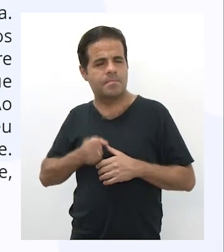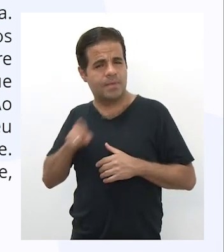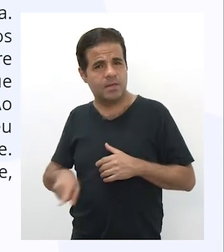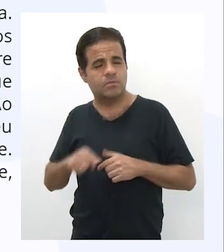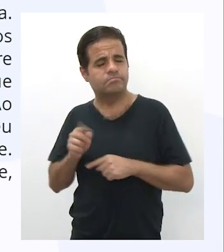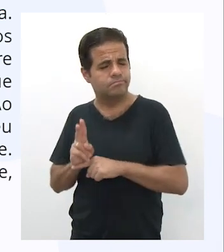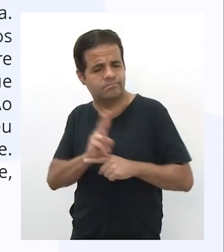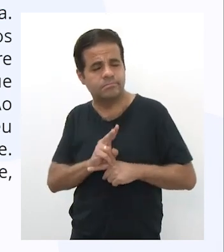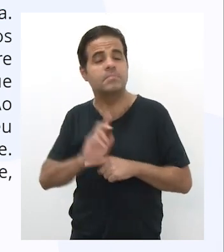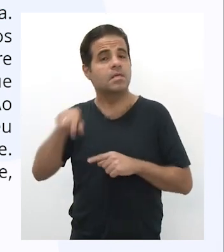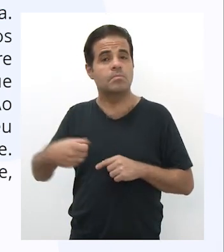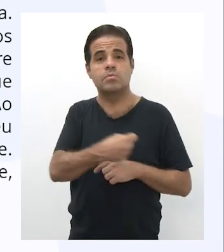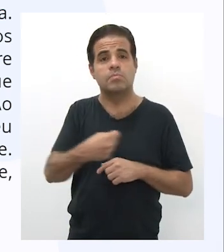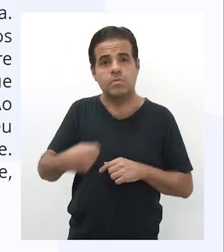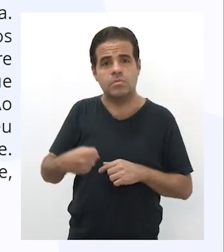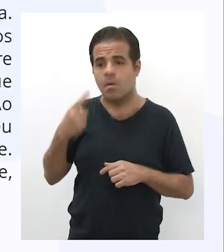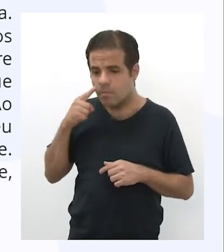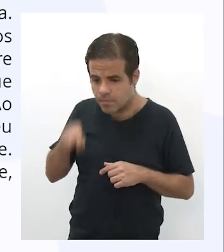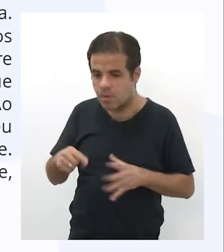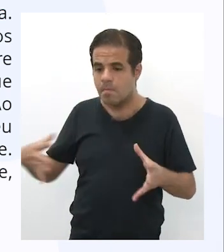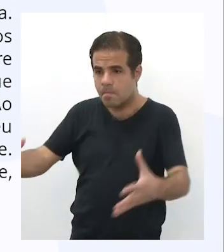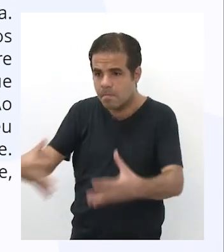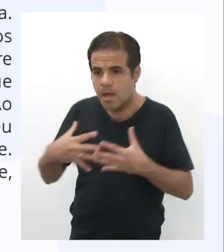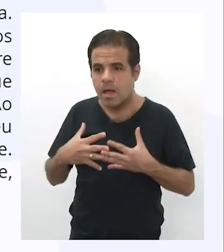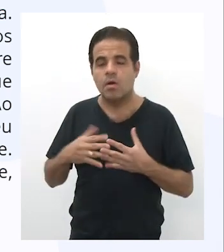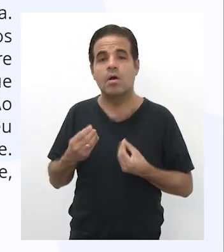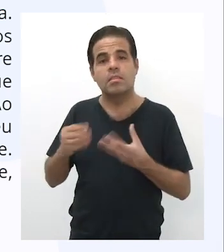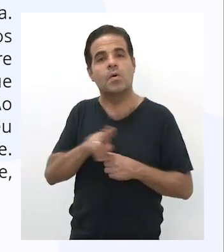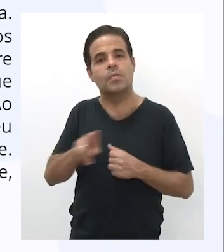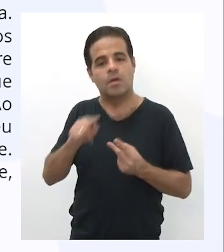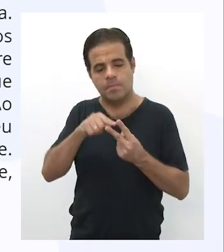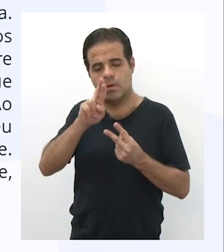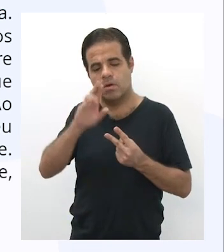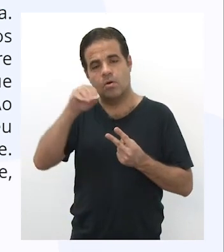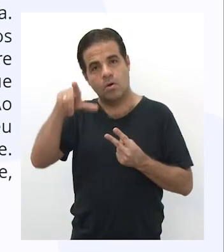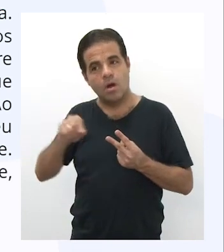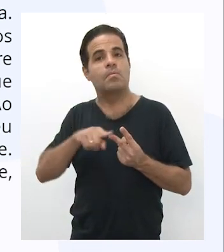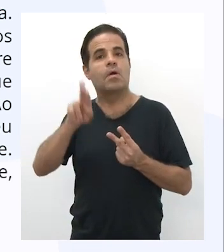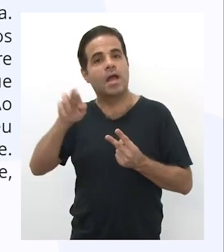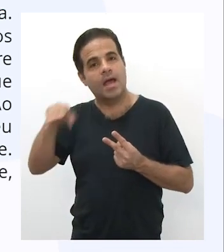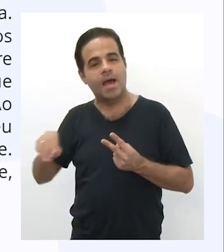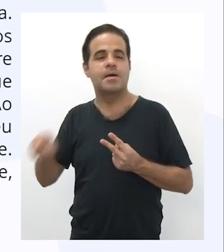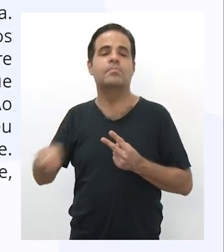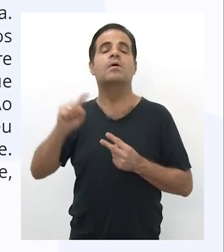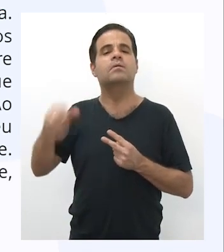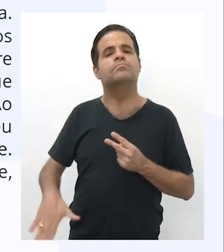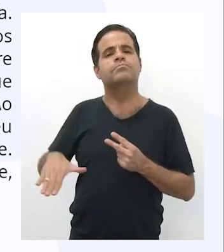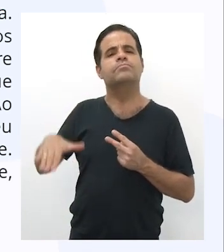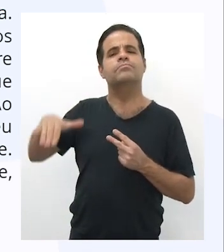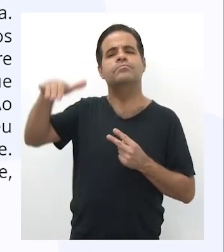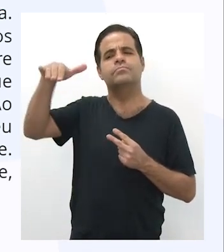um pastor as recolheu e lhes deu os nomes de Rômulo e Remo. Ao